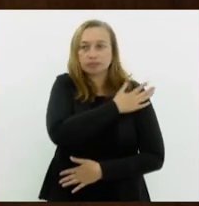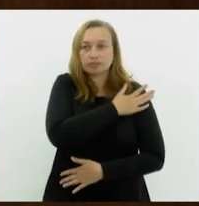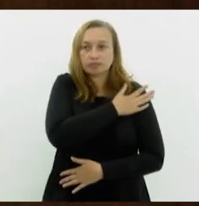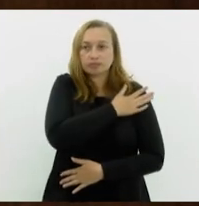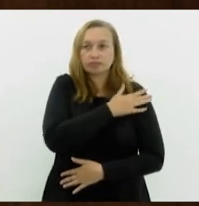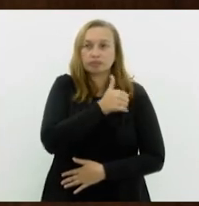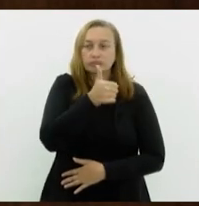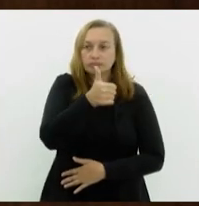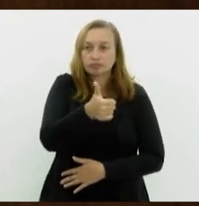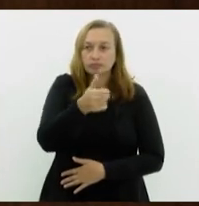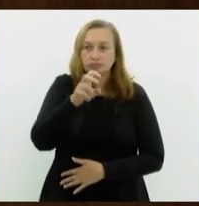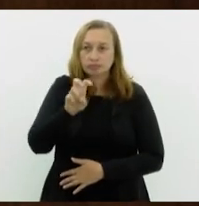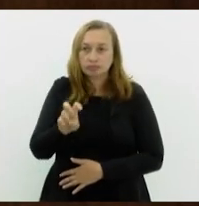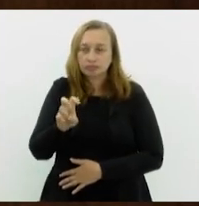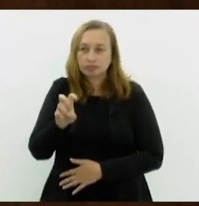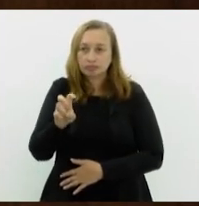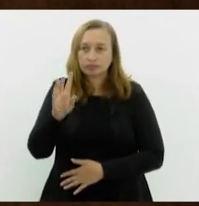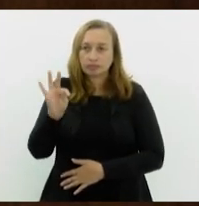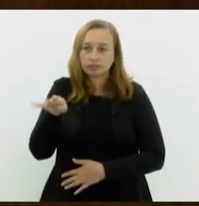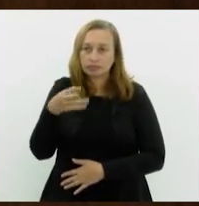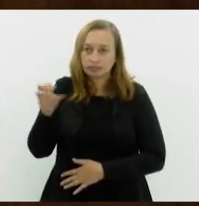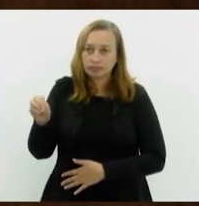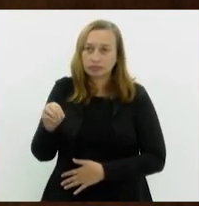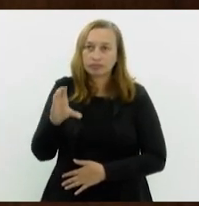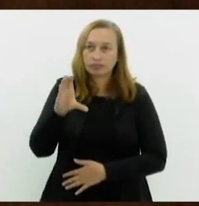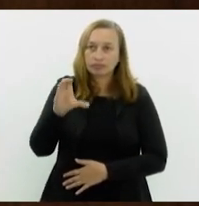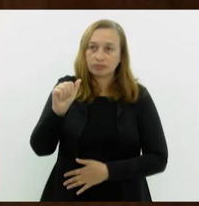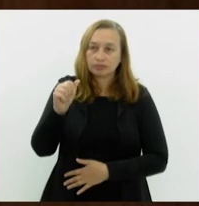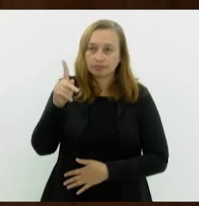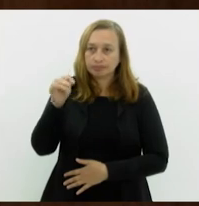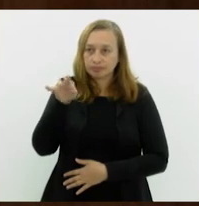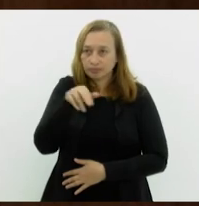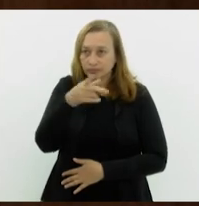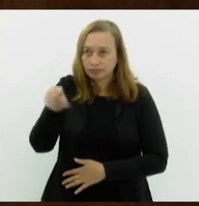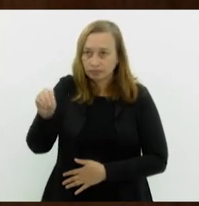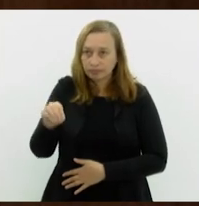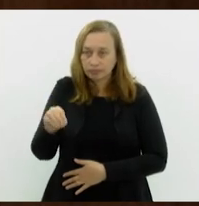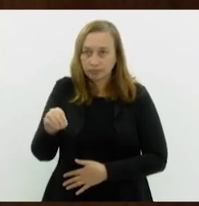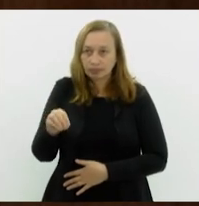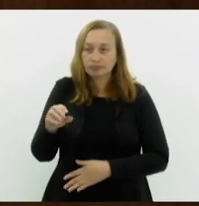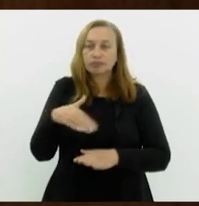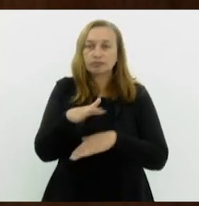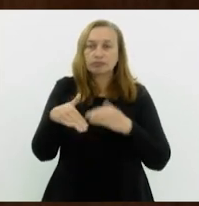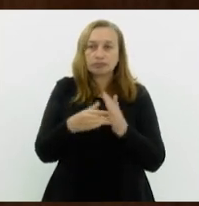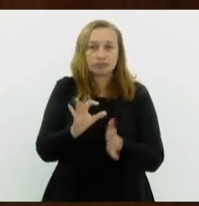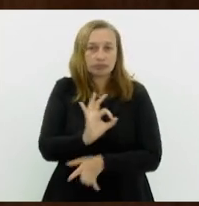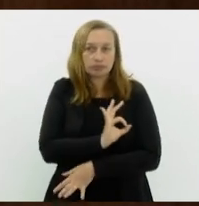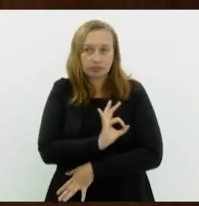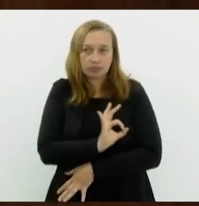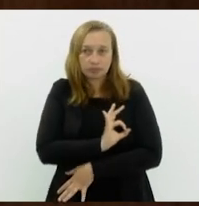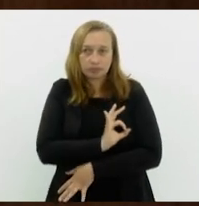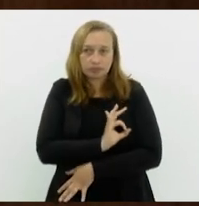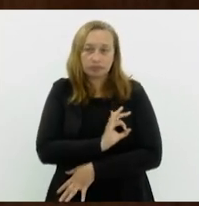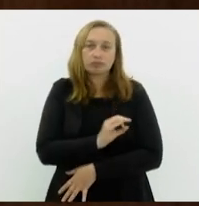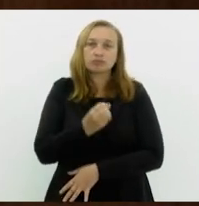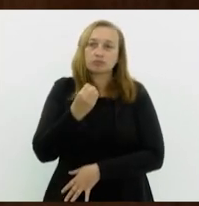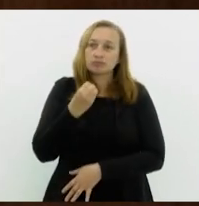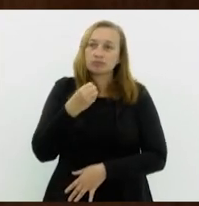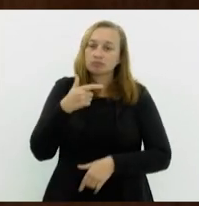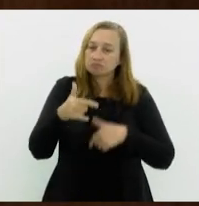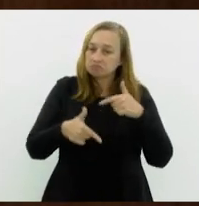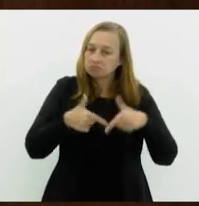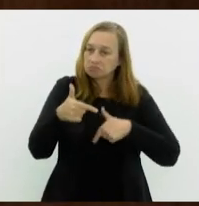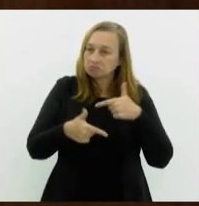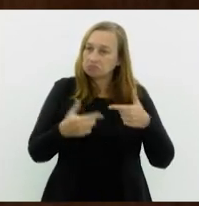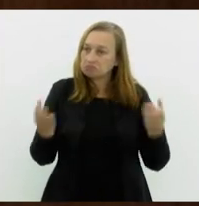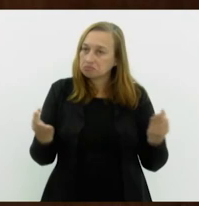Batalhão, Coronel Vinícius, o capitão Macena, o capitão Laviola e todos os policiais que vem fazendo um excelente